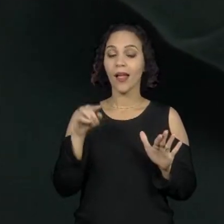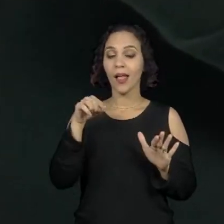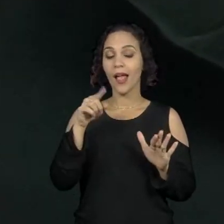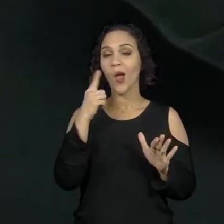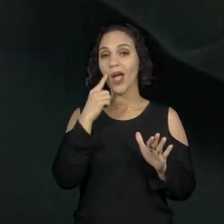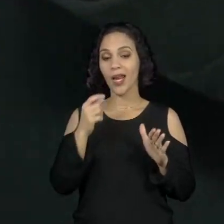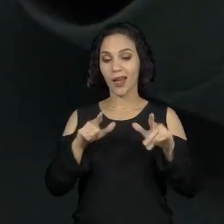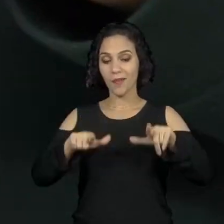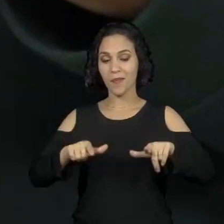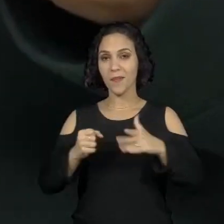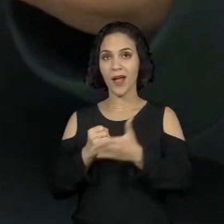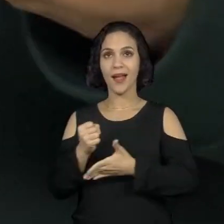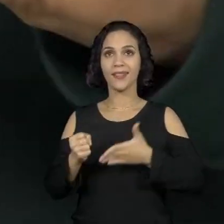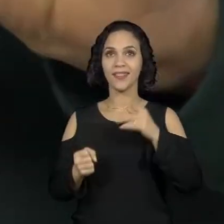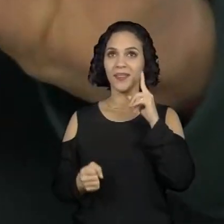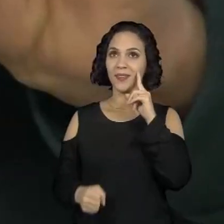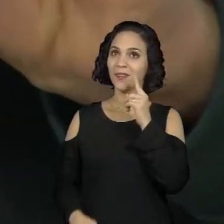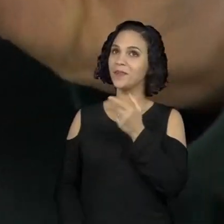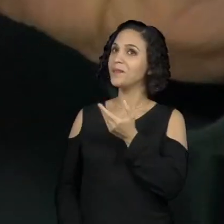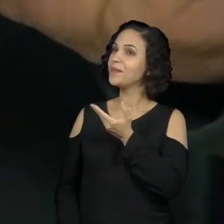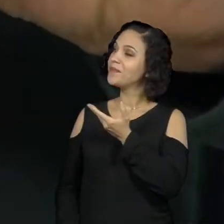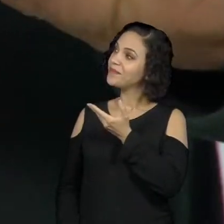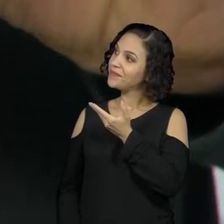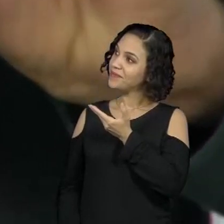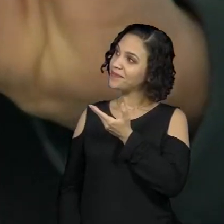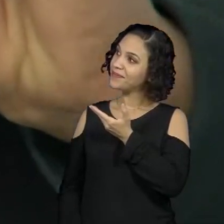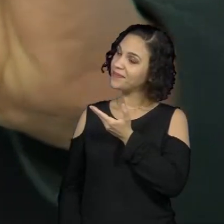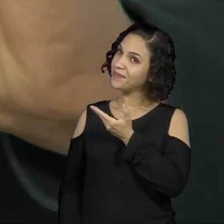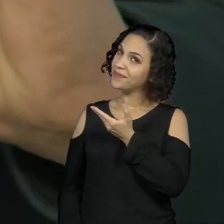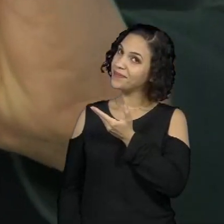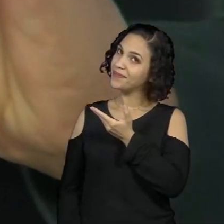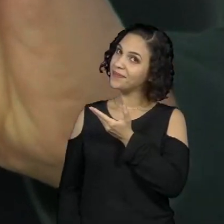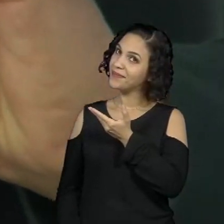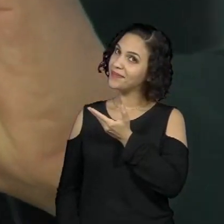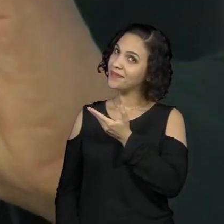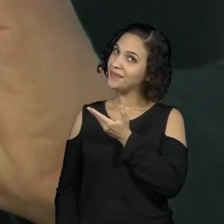vou mostrar a base. Pasmem.